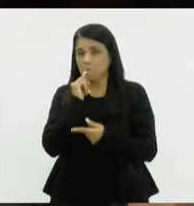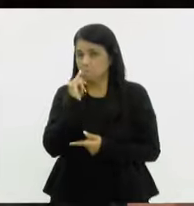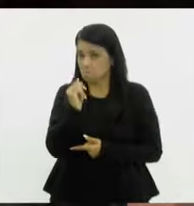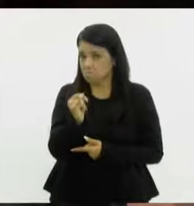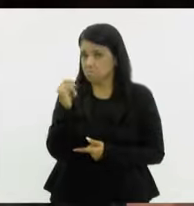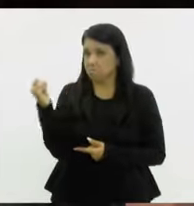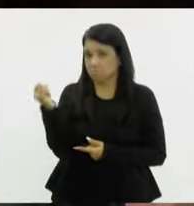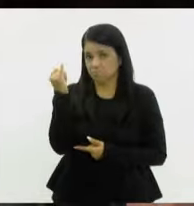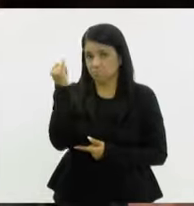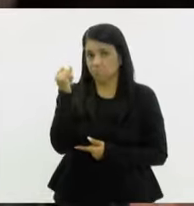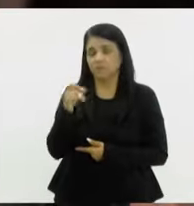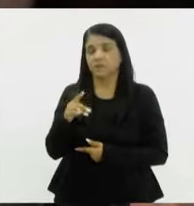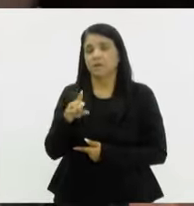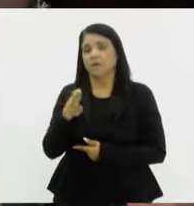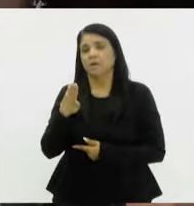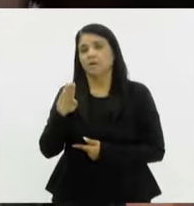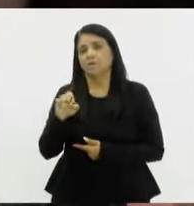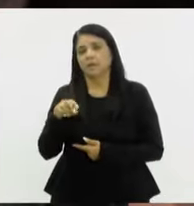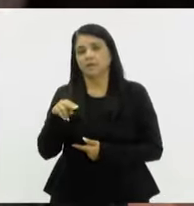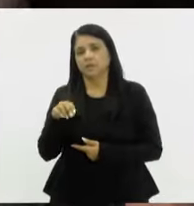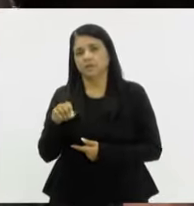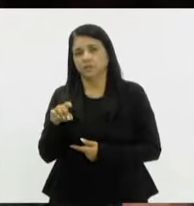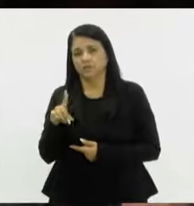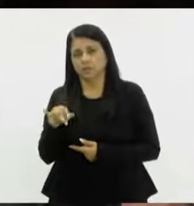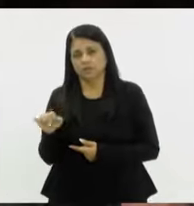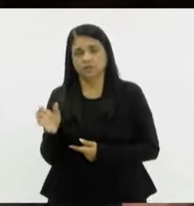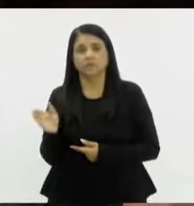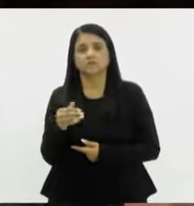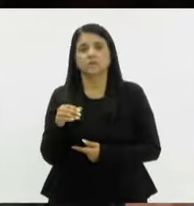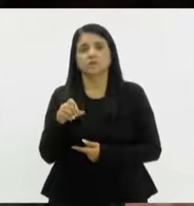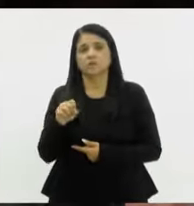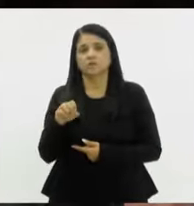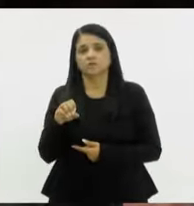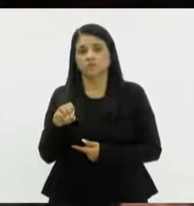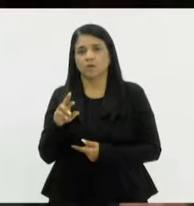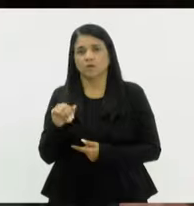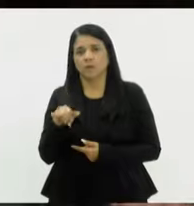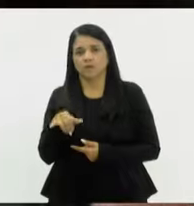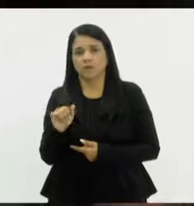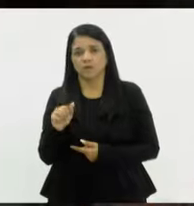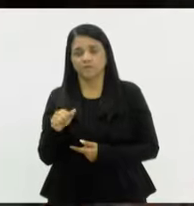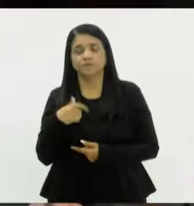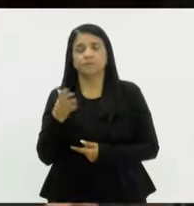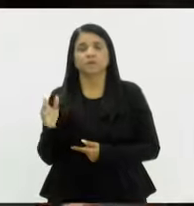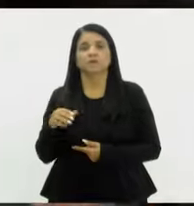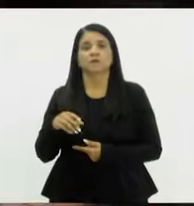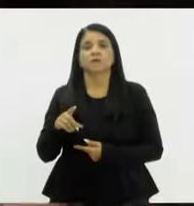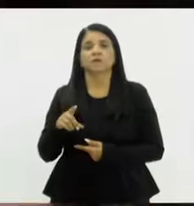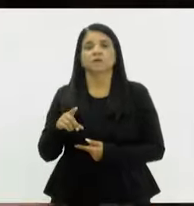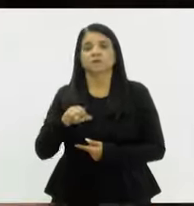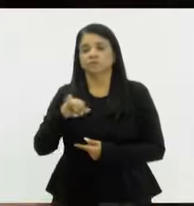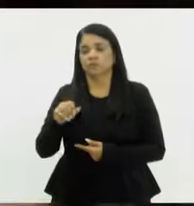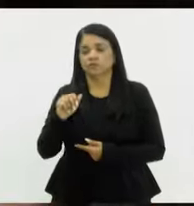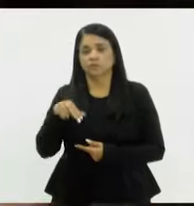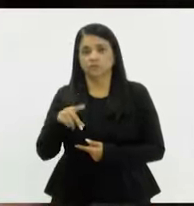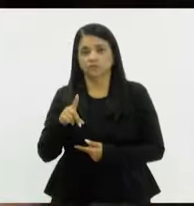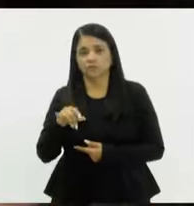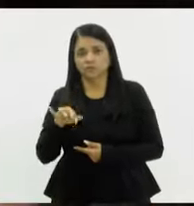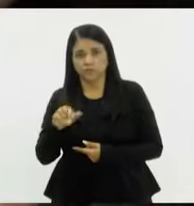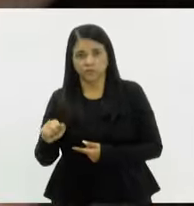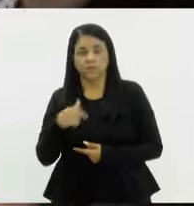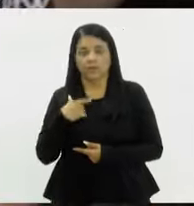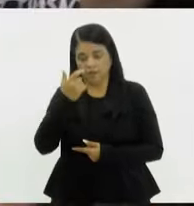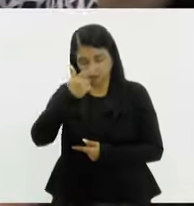Benedita Soraia Jandira e eu trabalhamos todos os dias na Câmara Federal para garantir